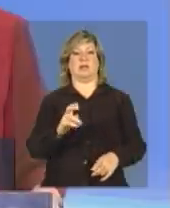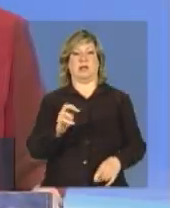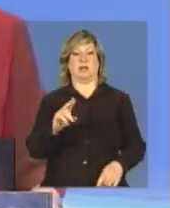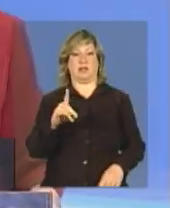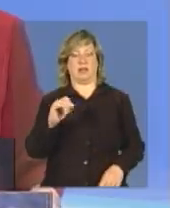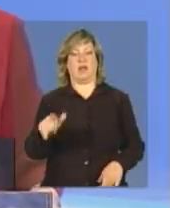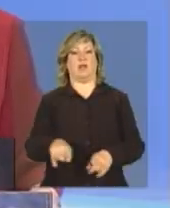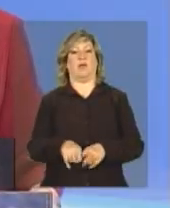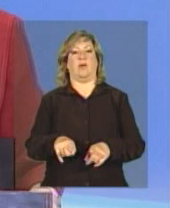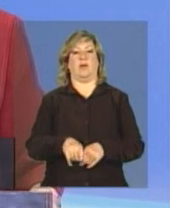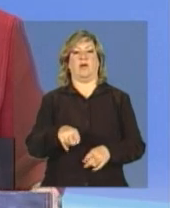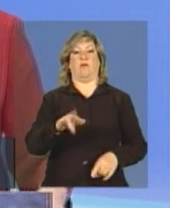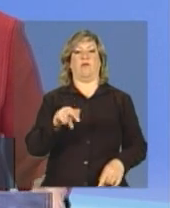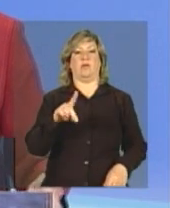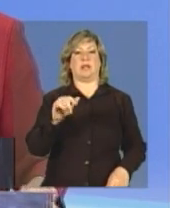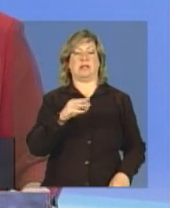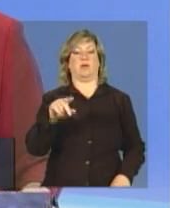esforço.